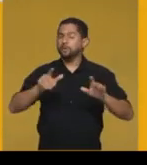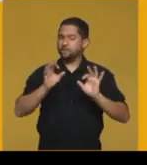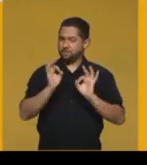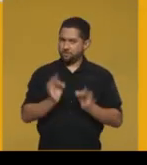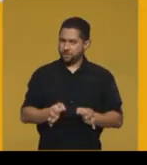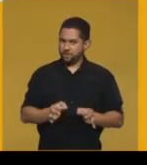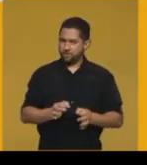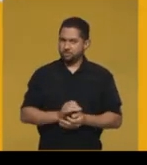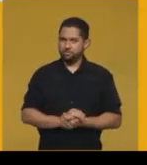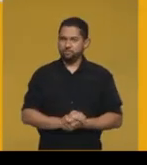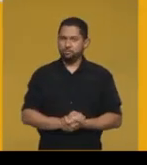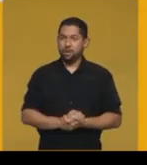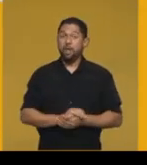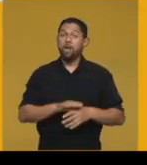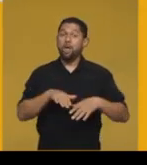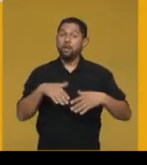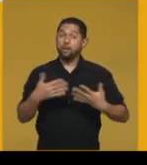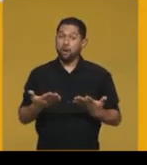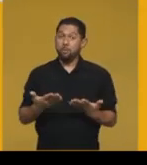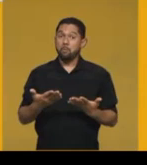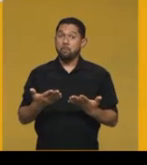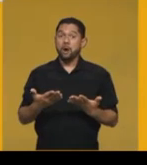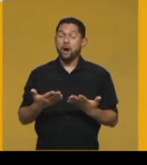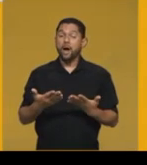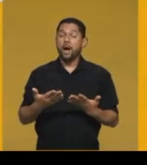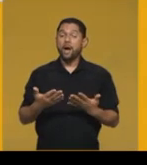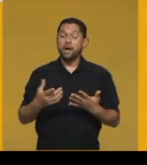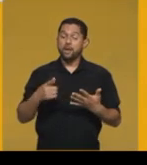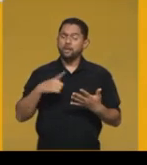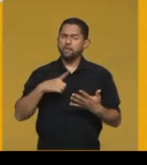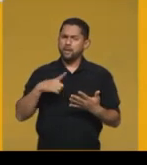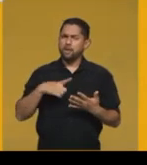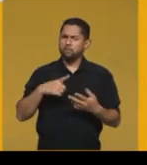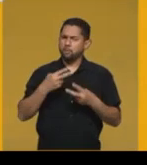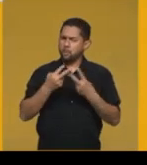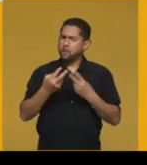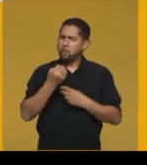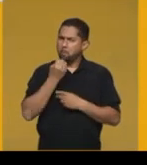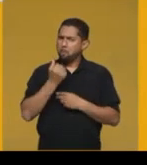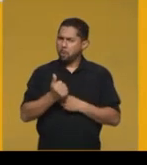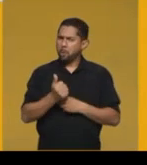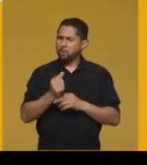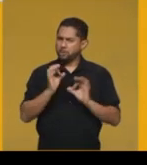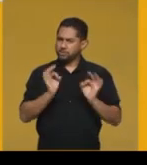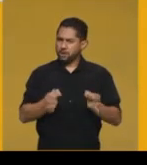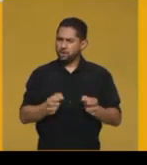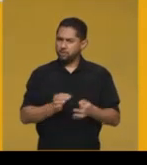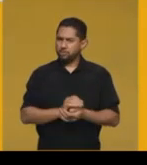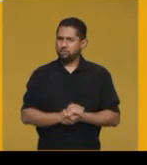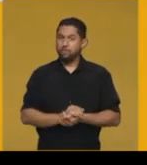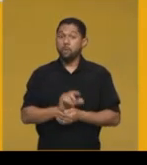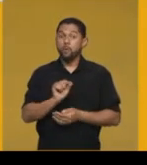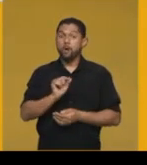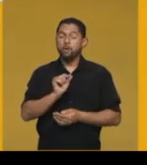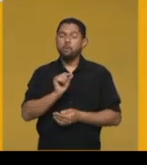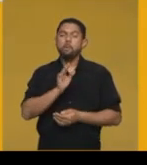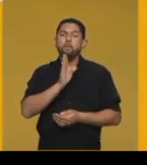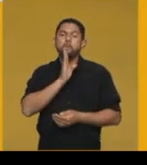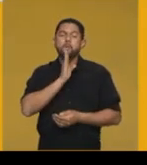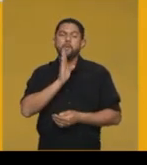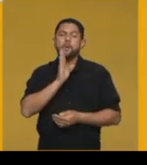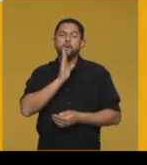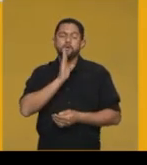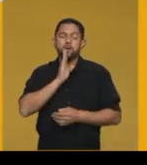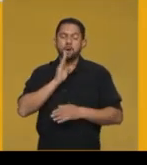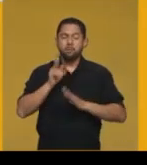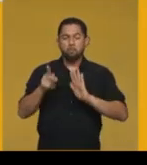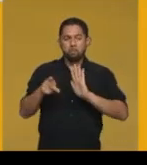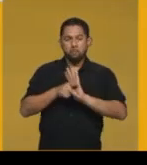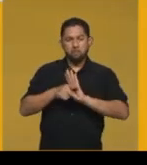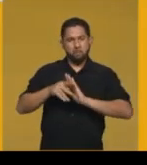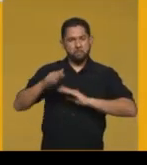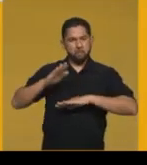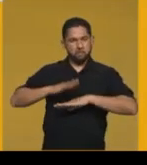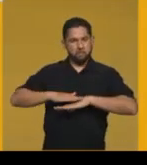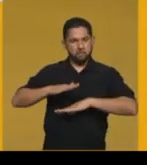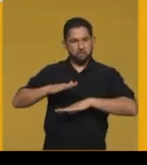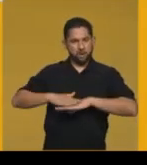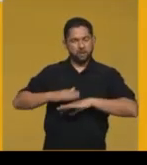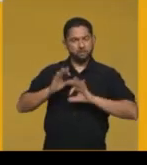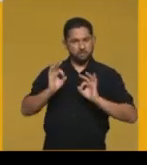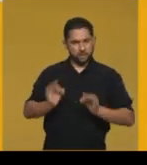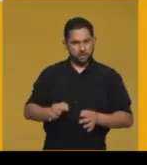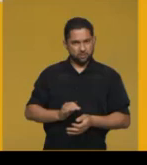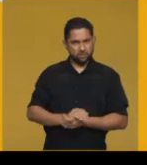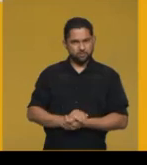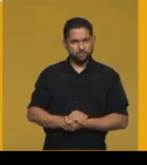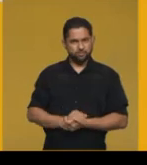E dentre essas situações, algo positivo podemos tirar, que é o autoconhecimento. Nesse momento, foi